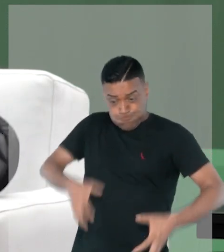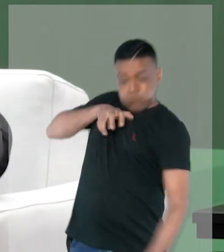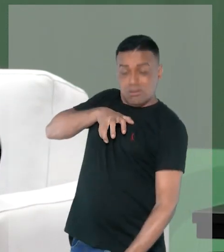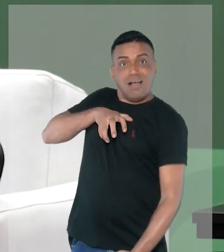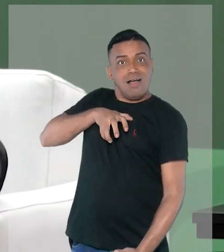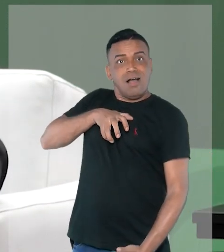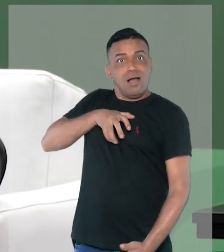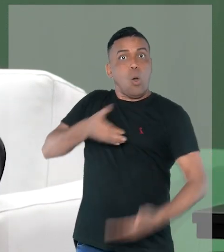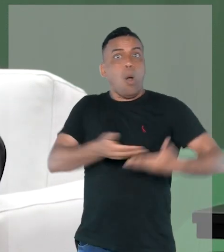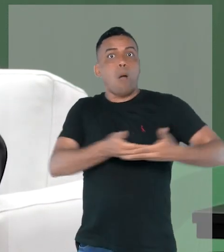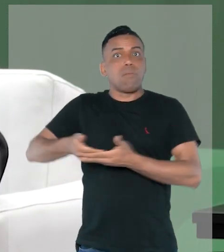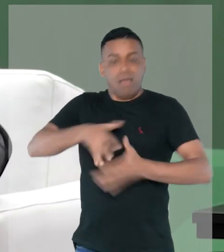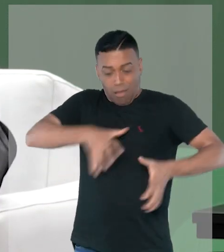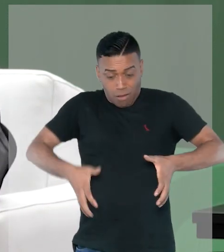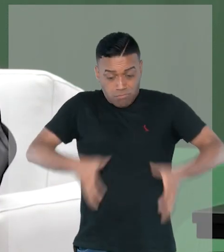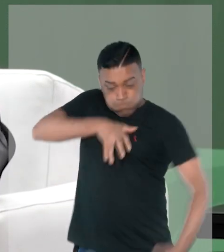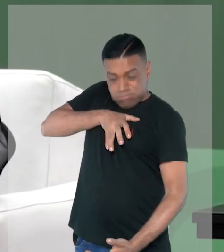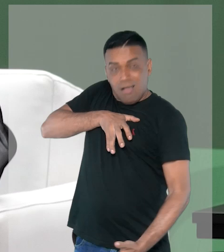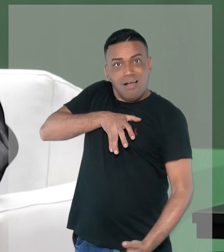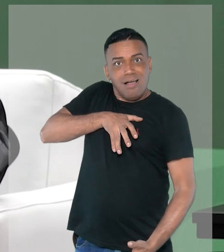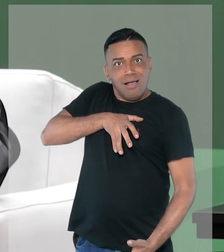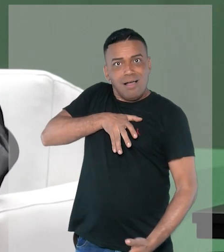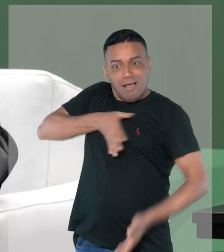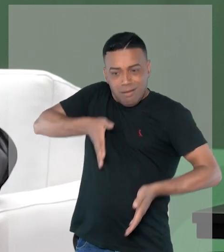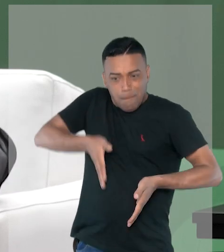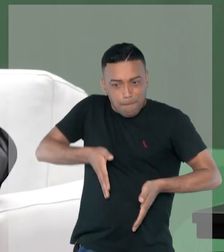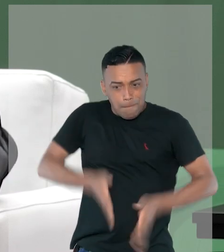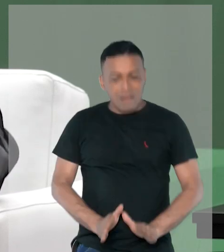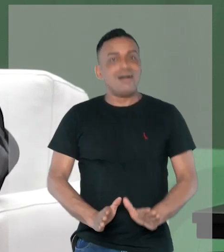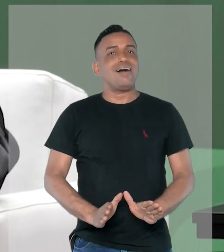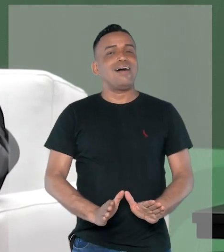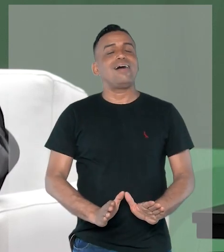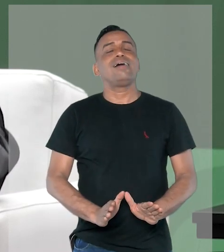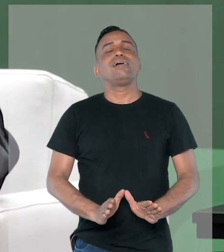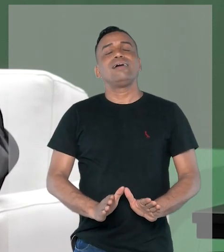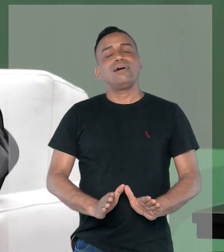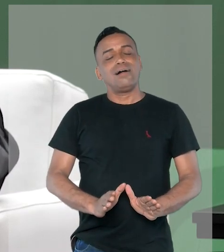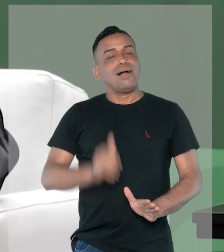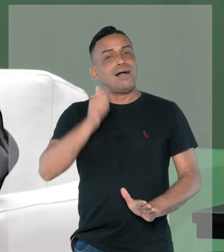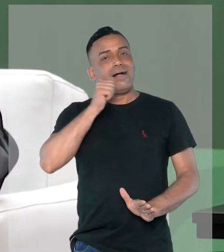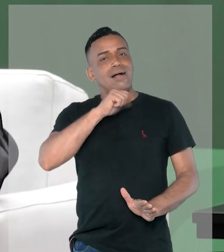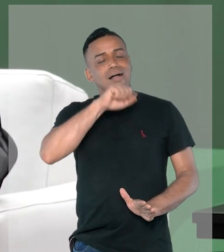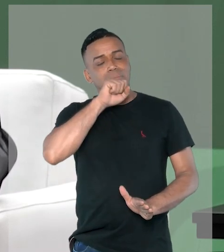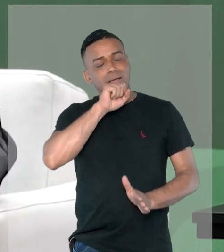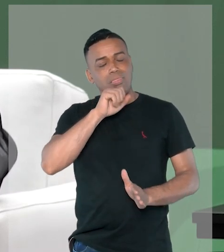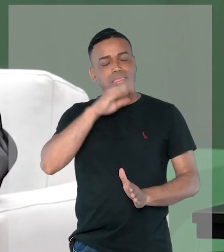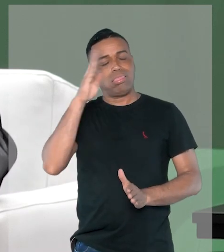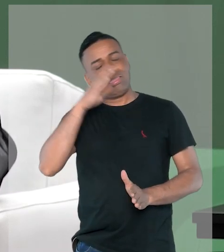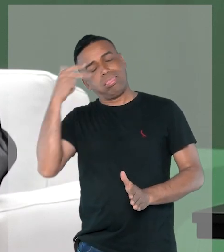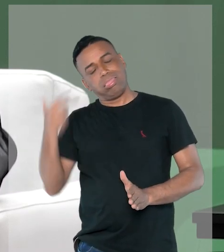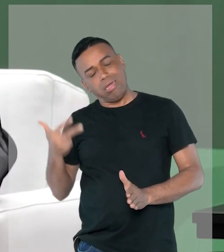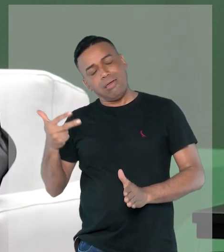próprio útero. E, de repente, eles entraram no quarto, estava tudo desmaiado, ela quieta e um bebê quieto.